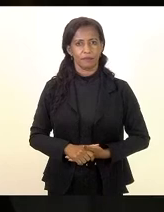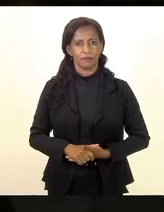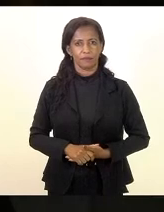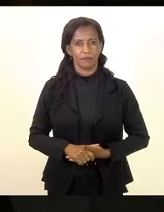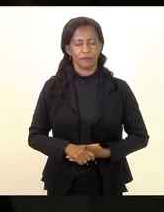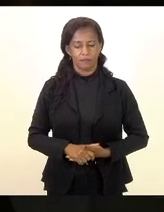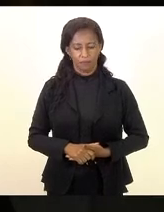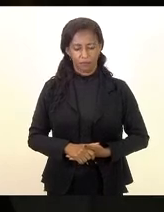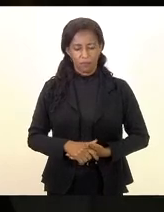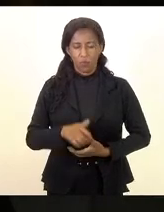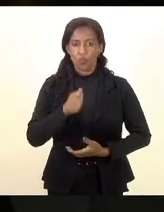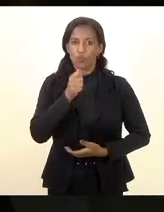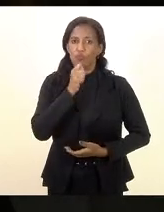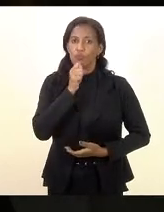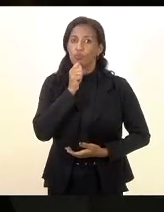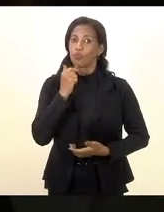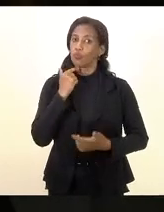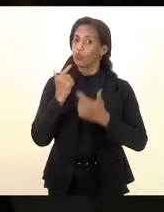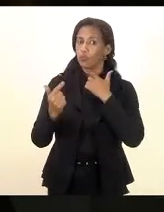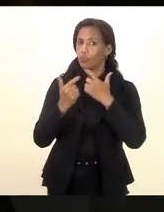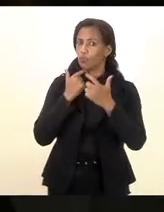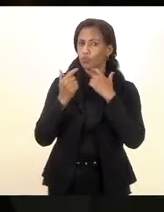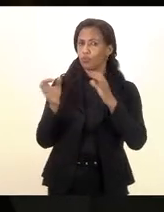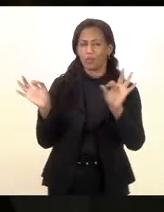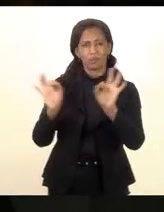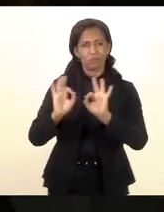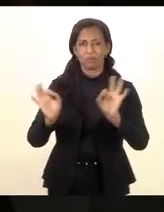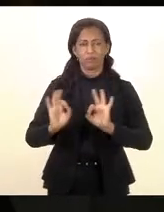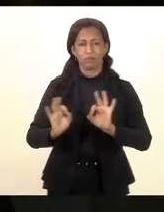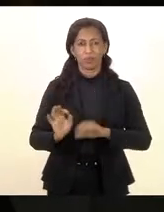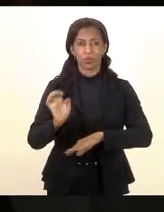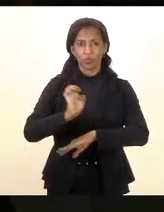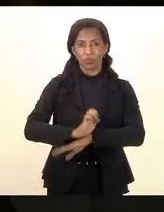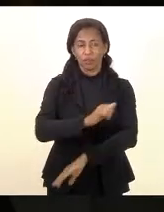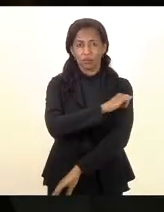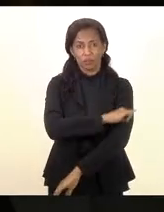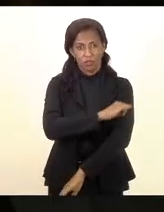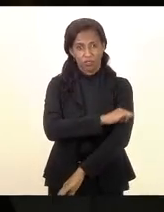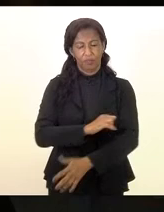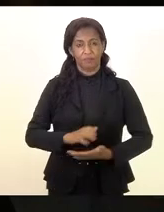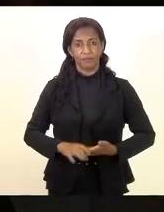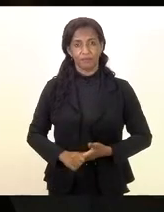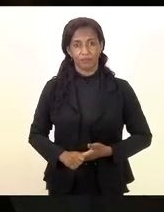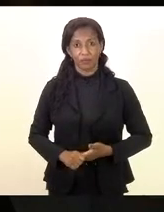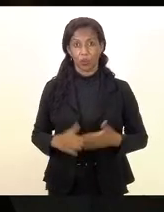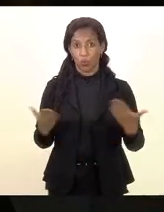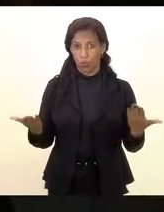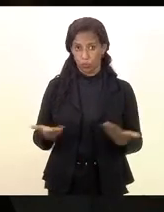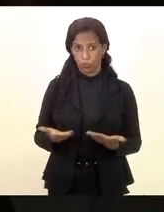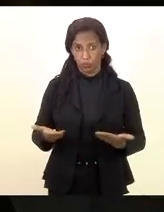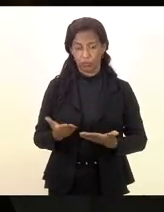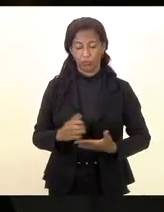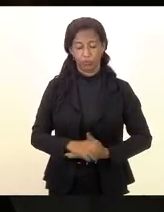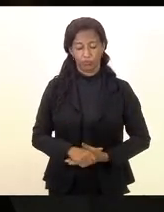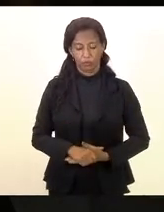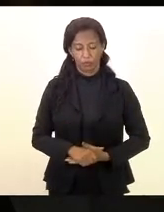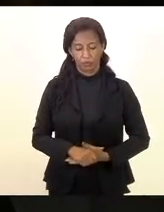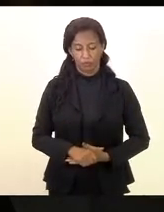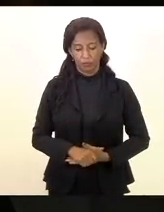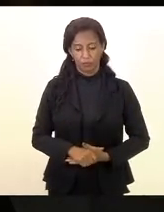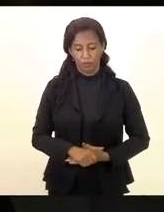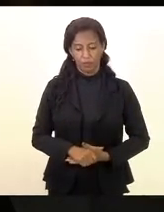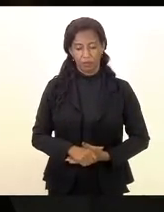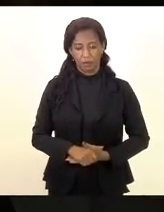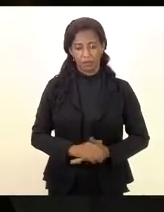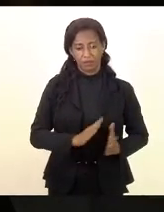eu não tenho dúvida nenhuma que o estado do Rio de Janeiro hoje passa por um